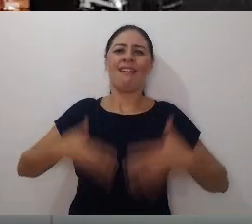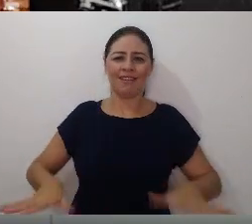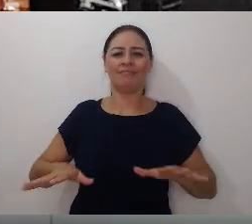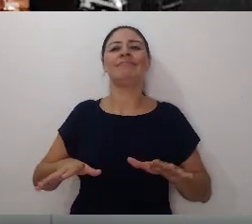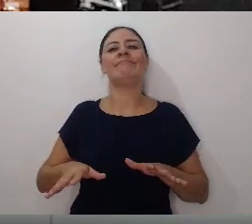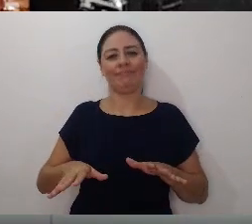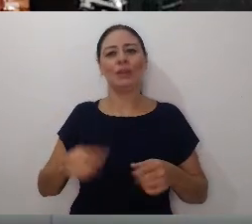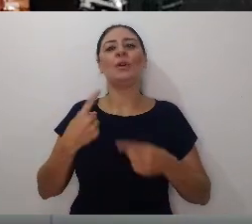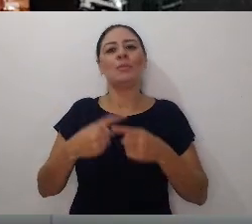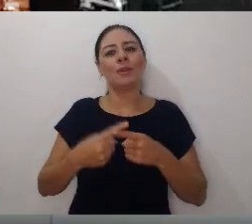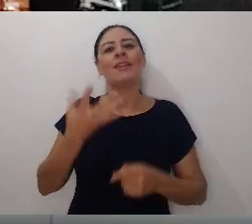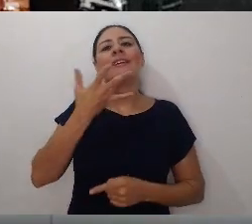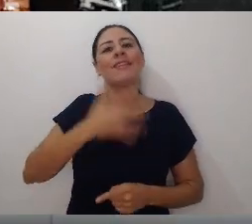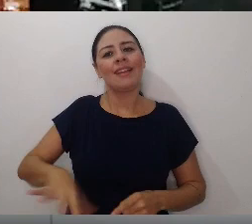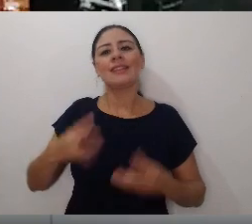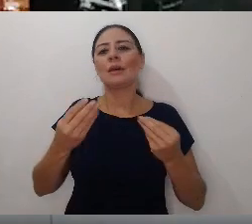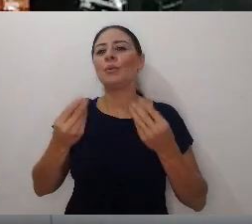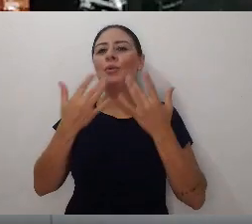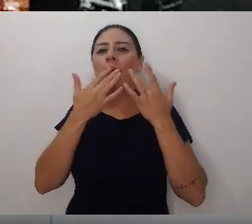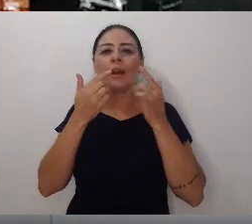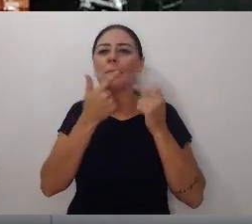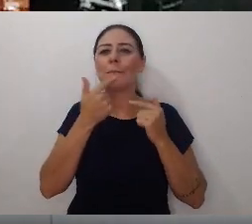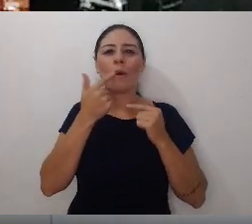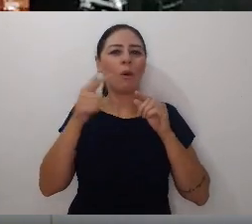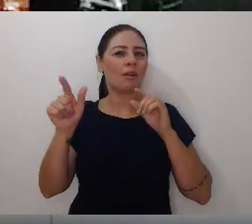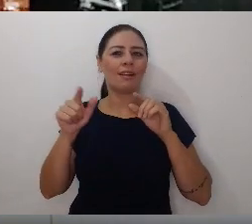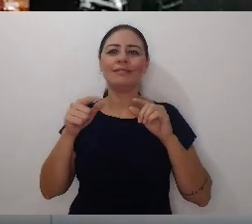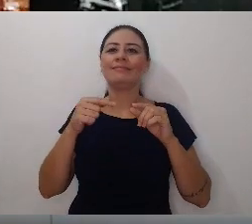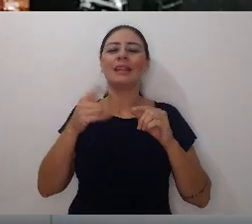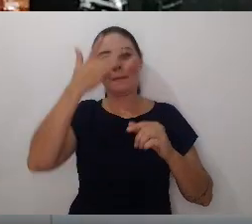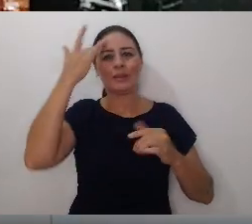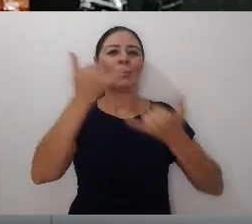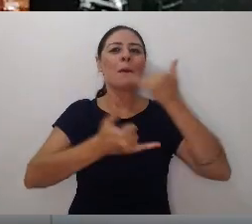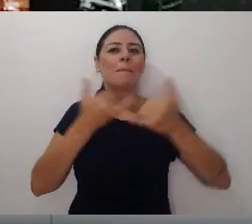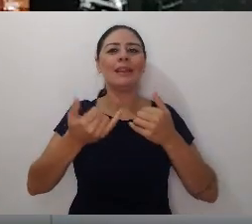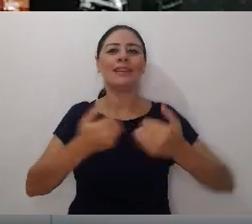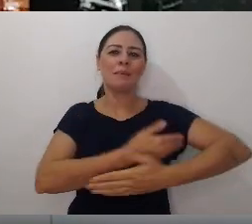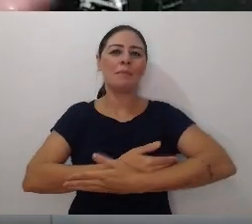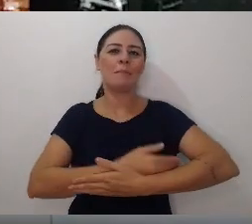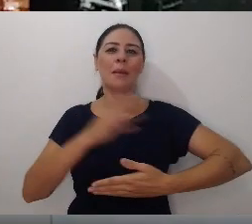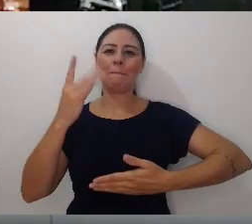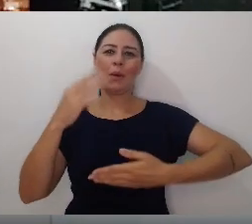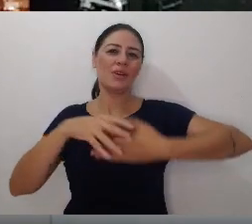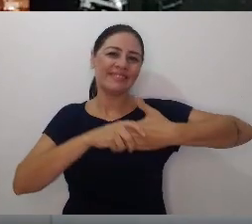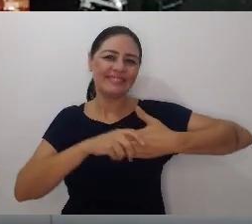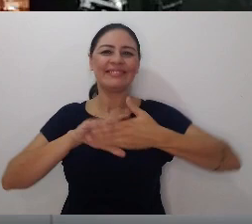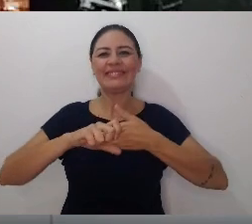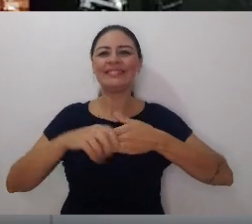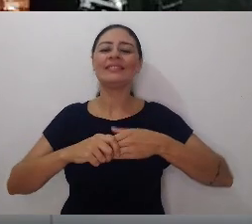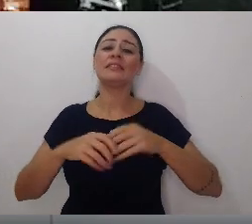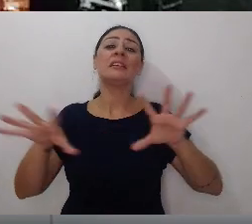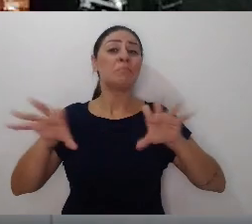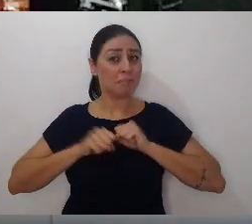uma diarreia, uma febre baixa, porque a criança pega muito pela boca. Então, as pessoas brincam com a mão